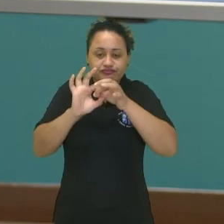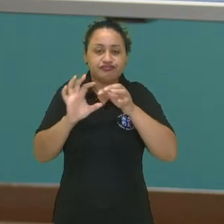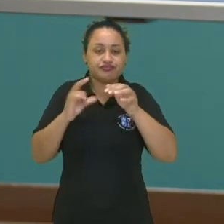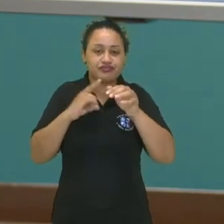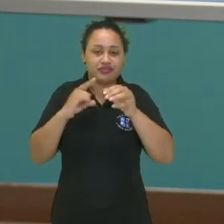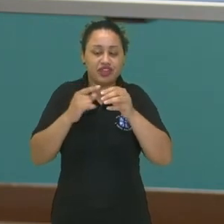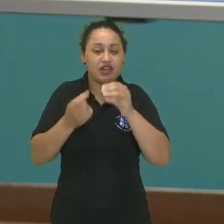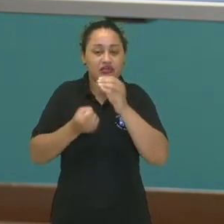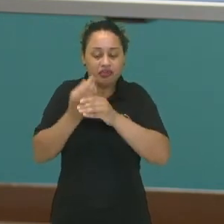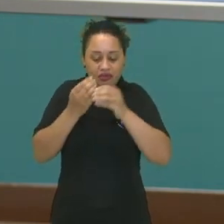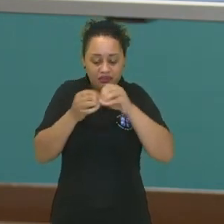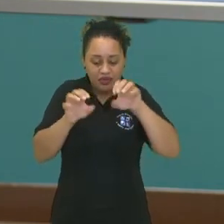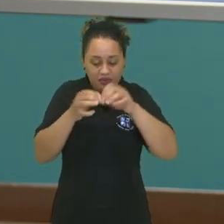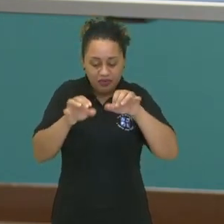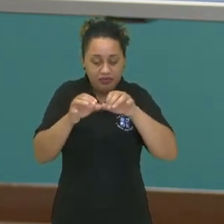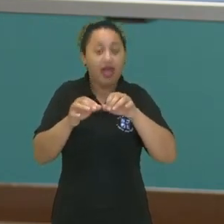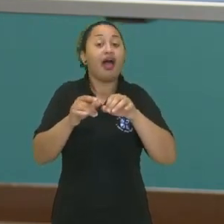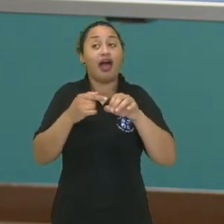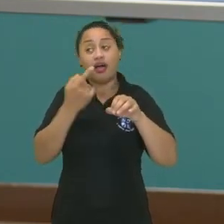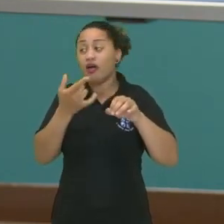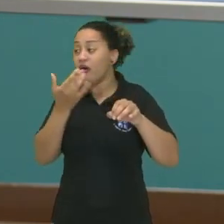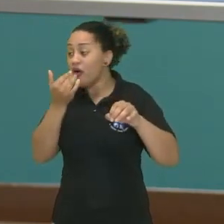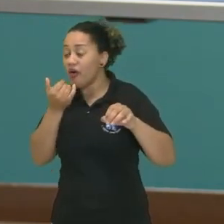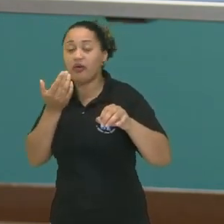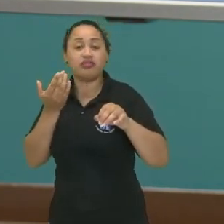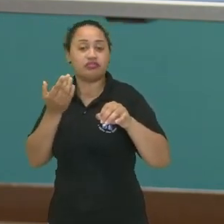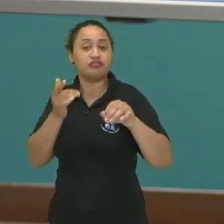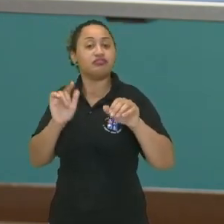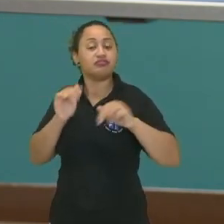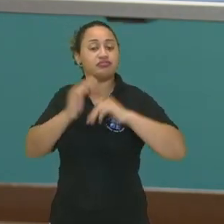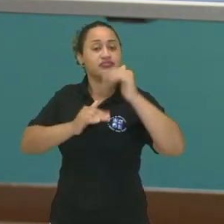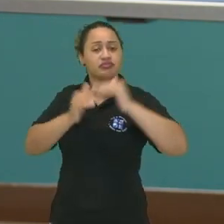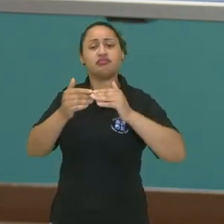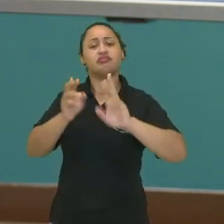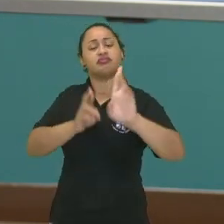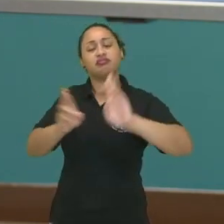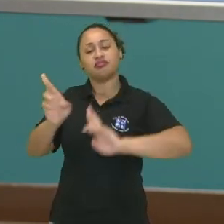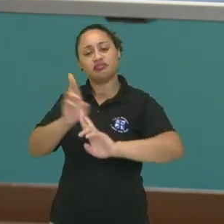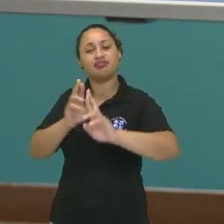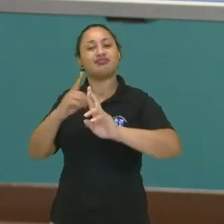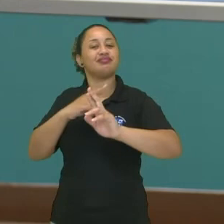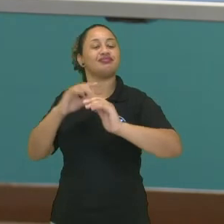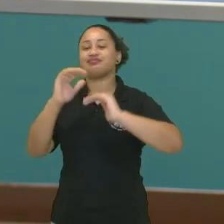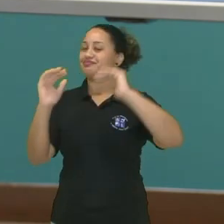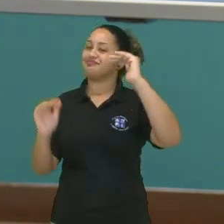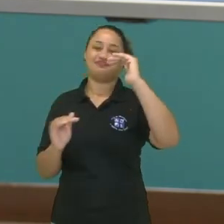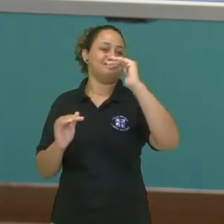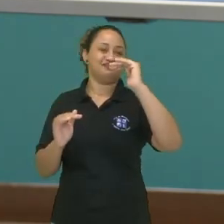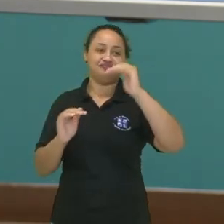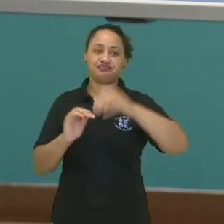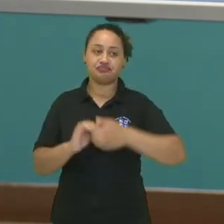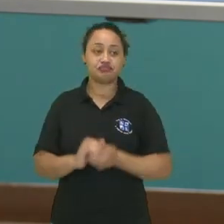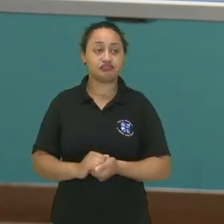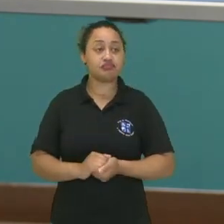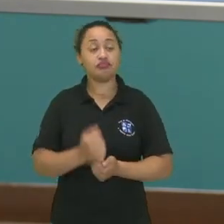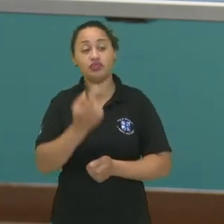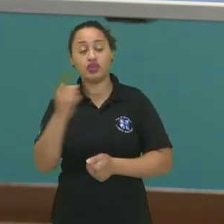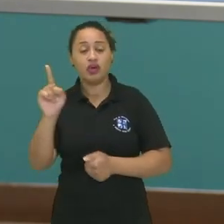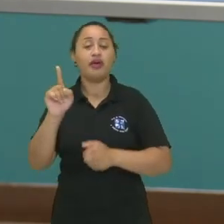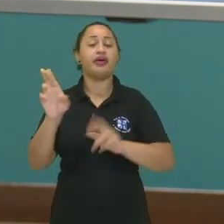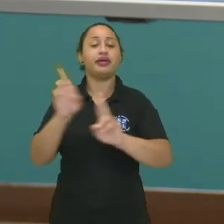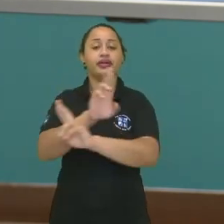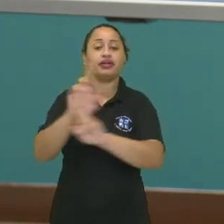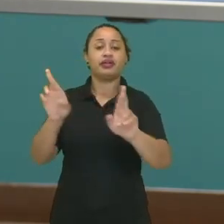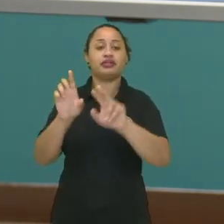ela pratica o canibalismo. Trata-se de uma relação ecológica desarmônica. E uma